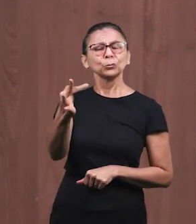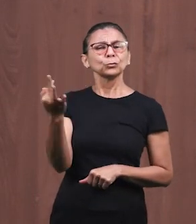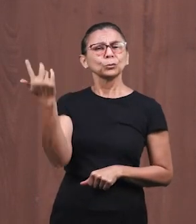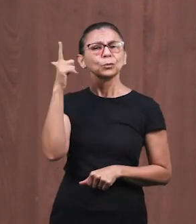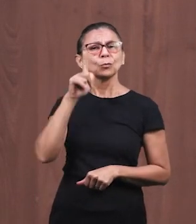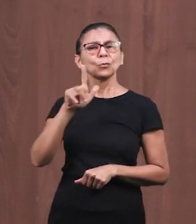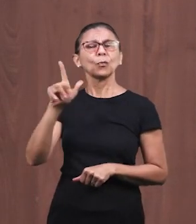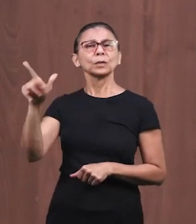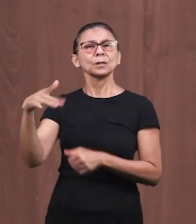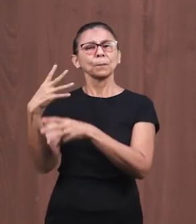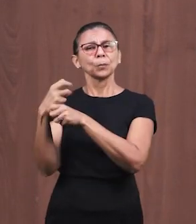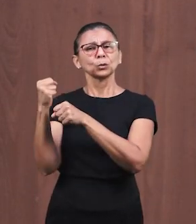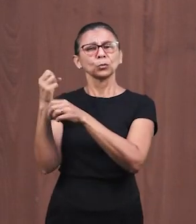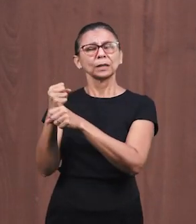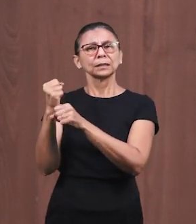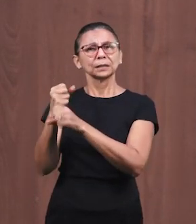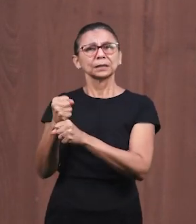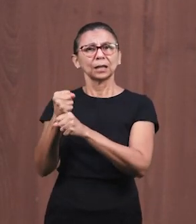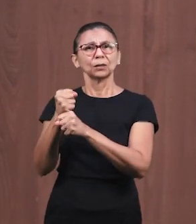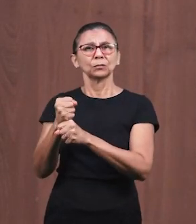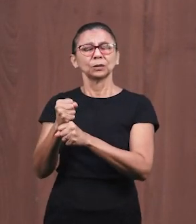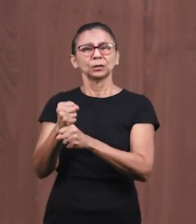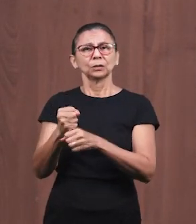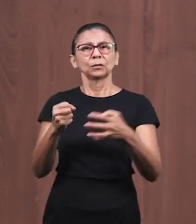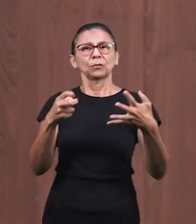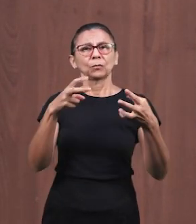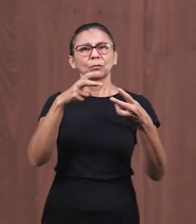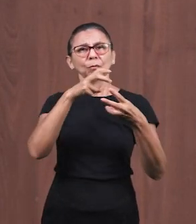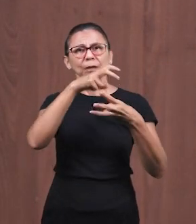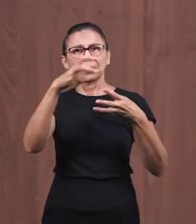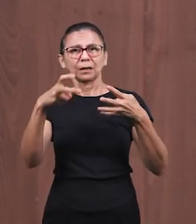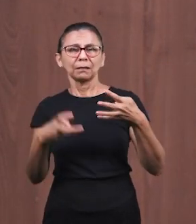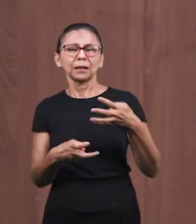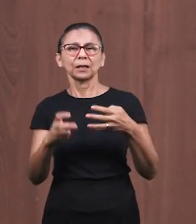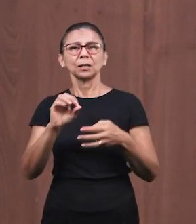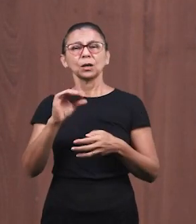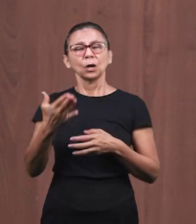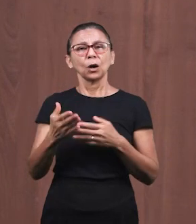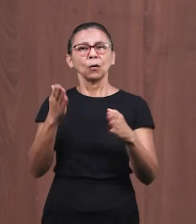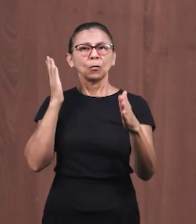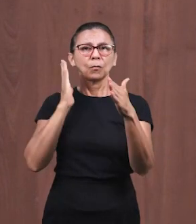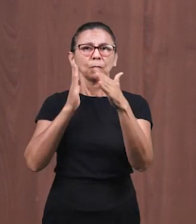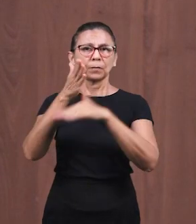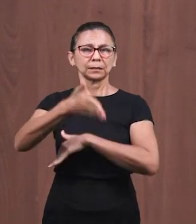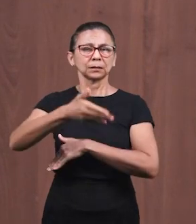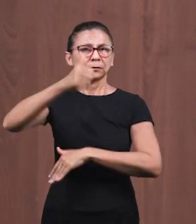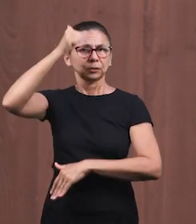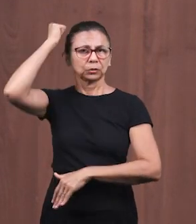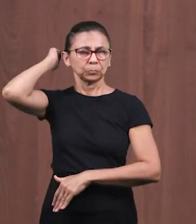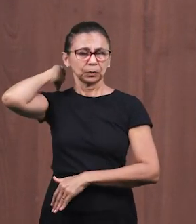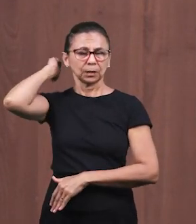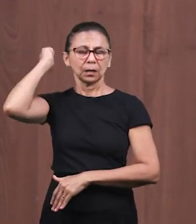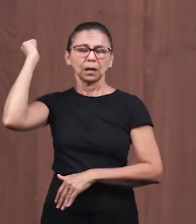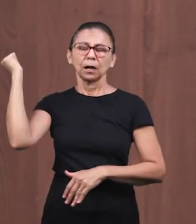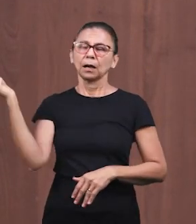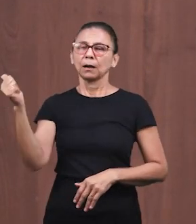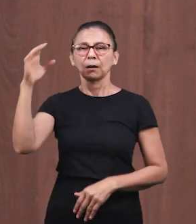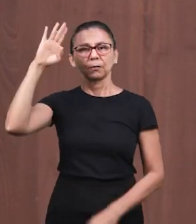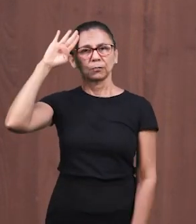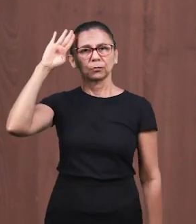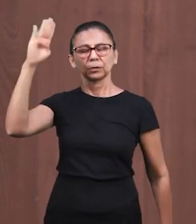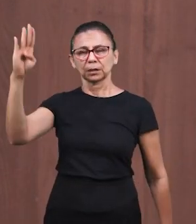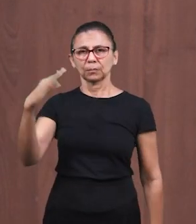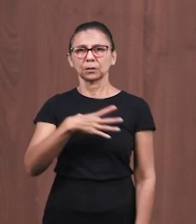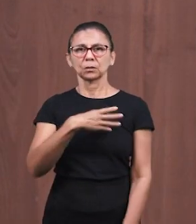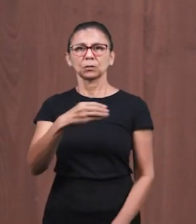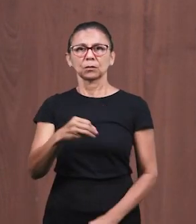futura, alcançando a pontuação necessária no Enem ou passando no vestibular, é um elemento fundamental para que seu filho